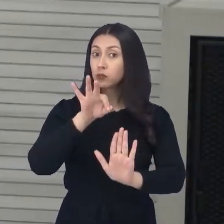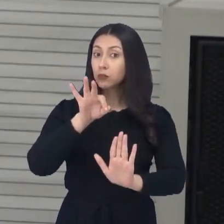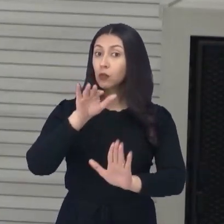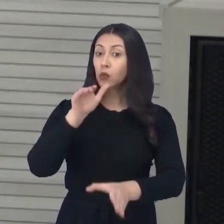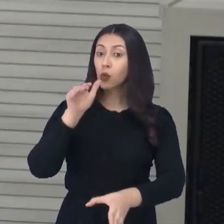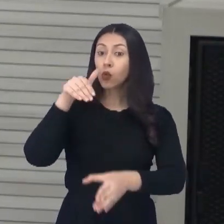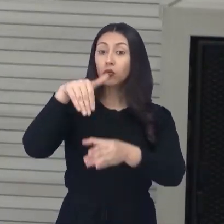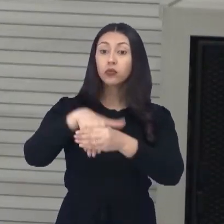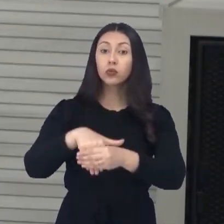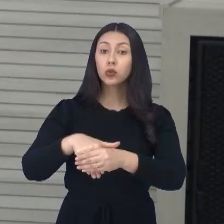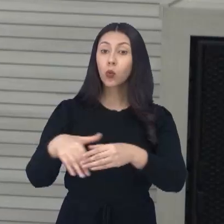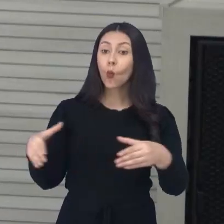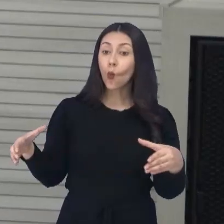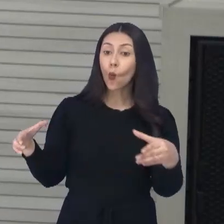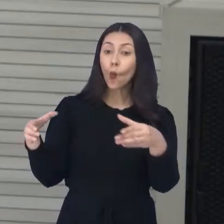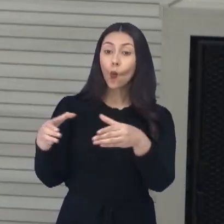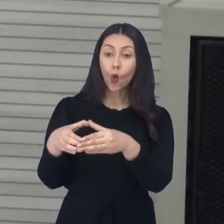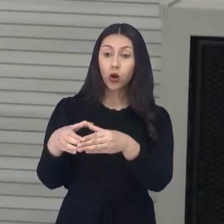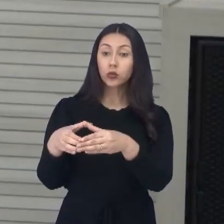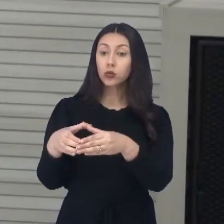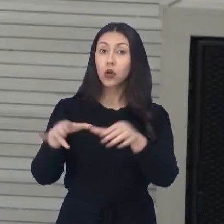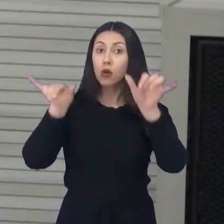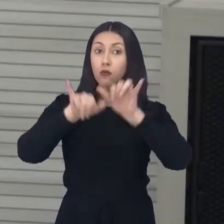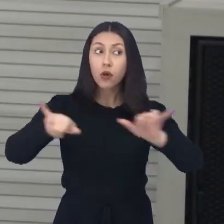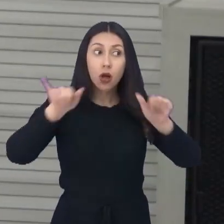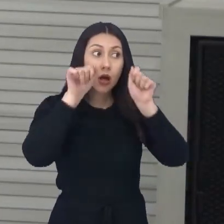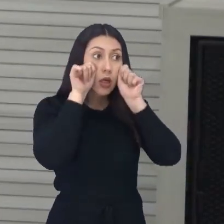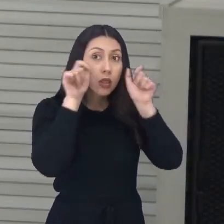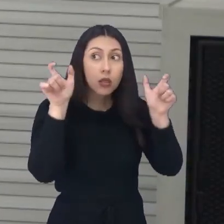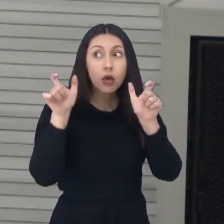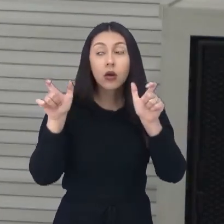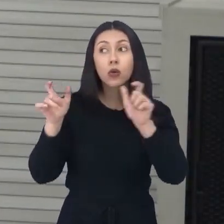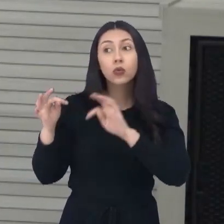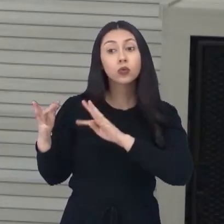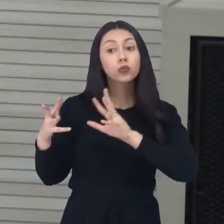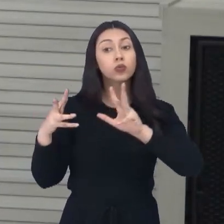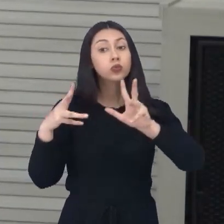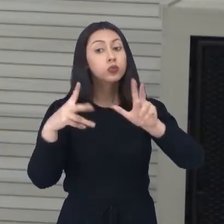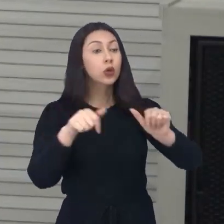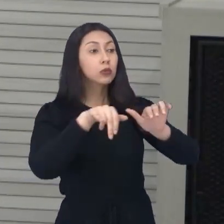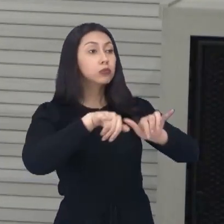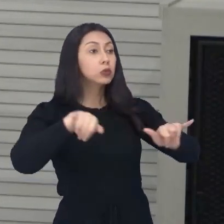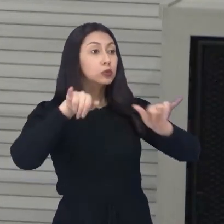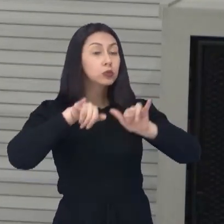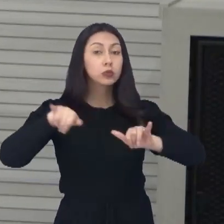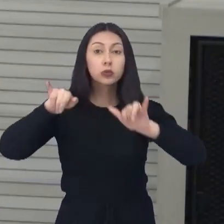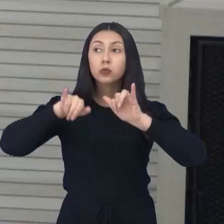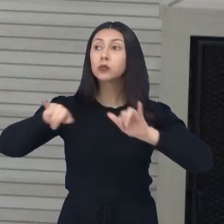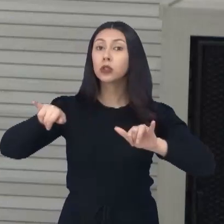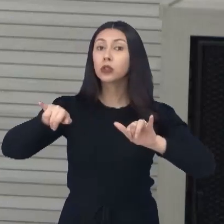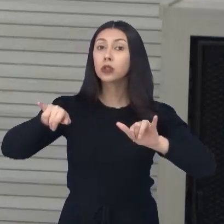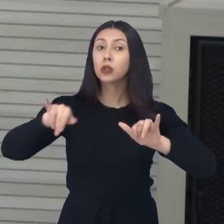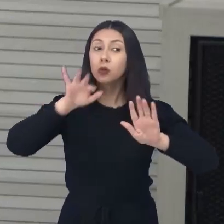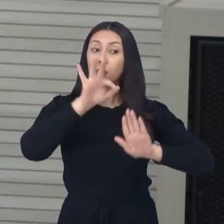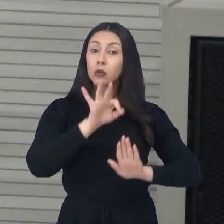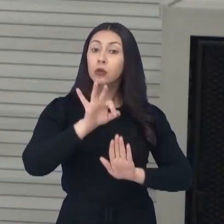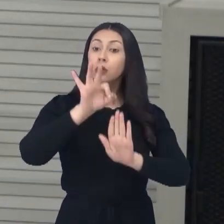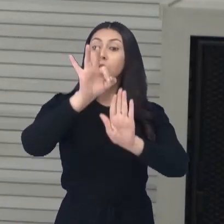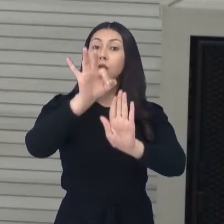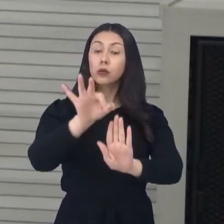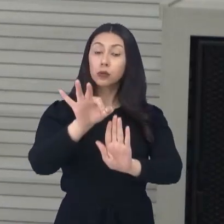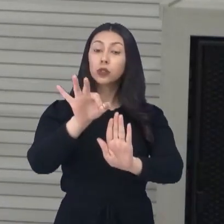bloco, alertando todos os parlamentares notificados nessa sessão que o encaminhamento ele